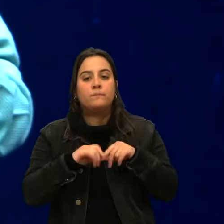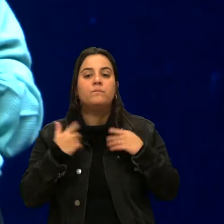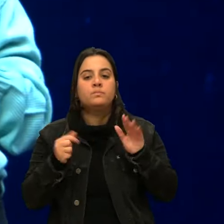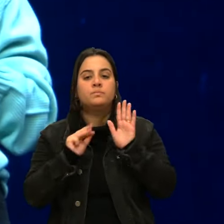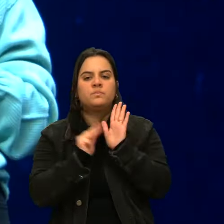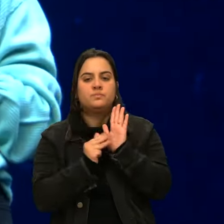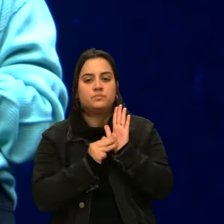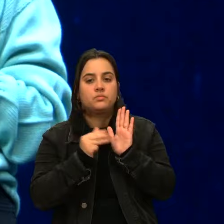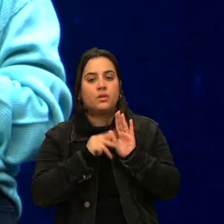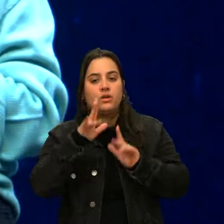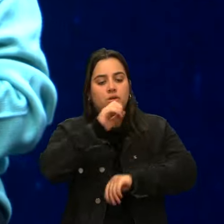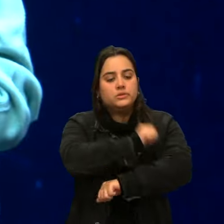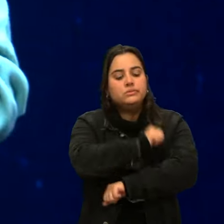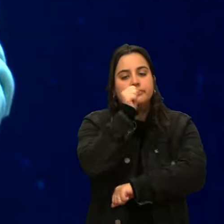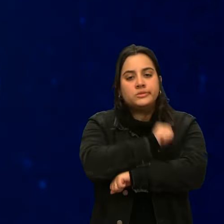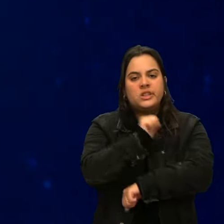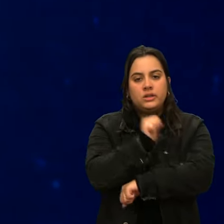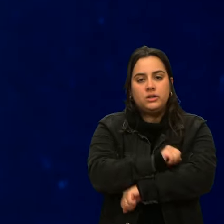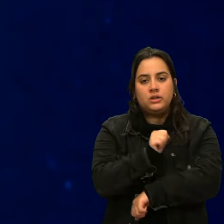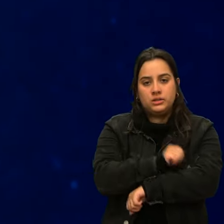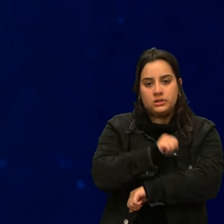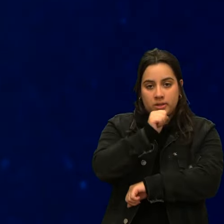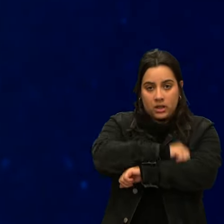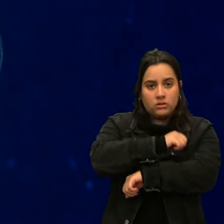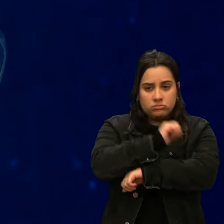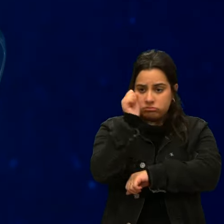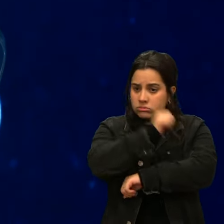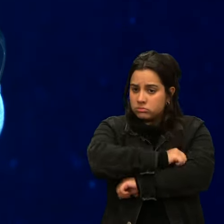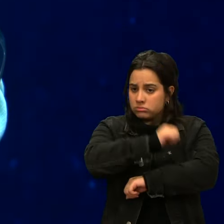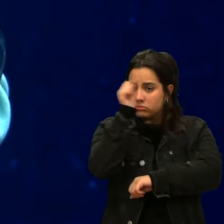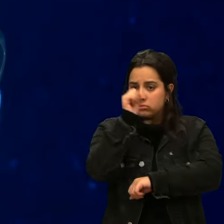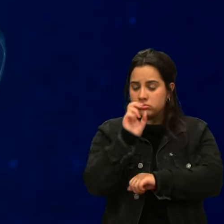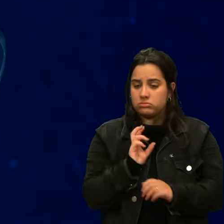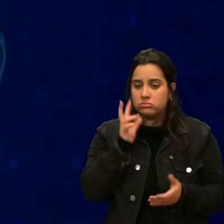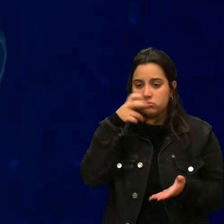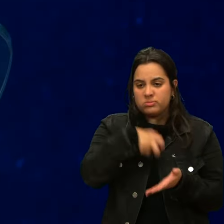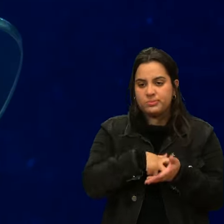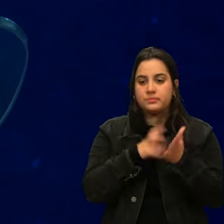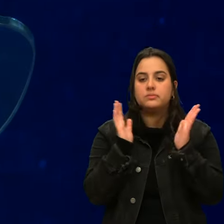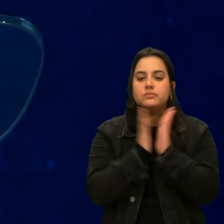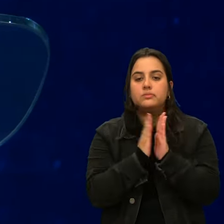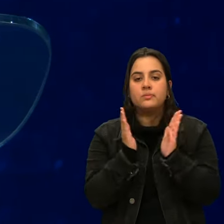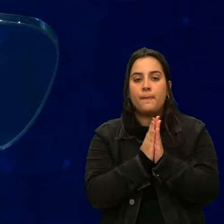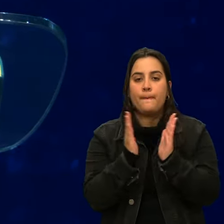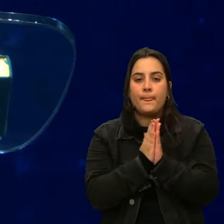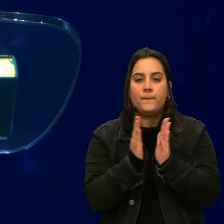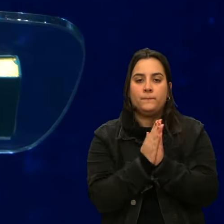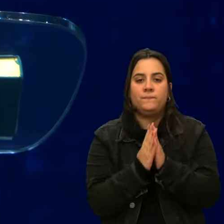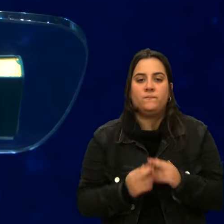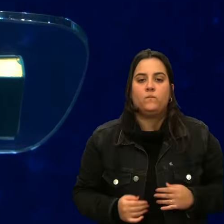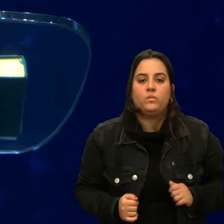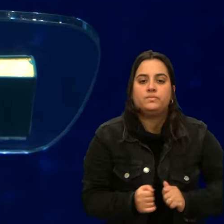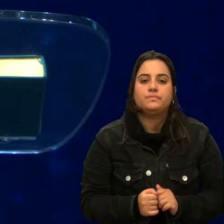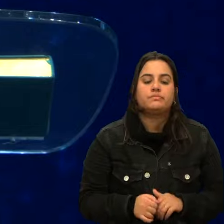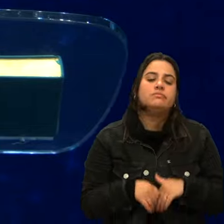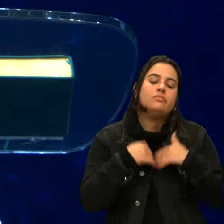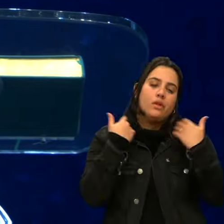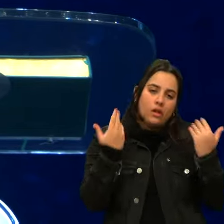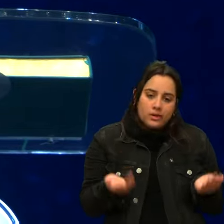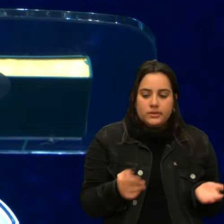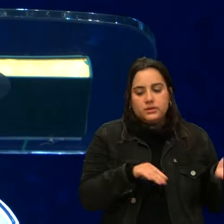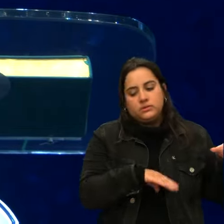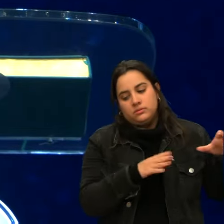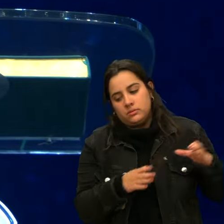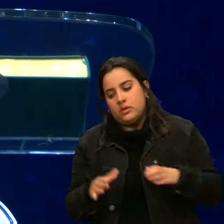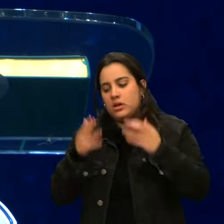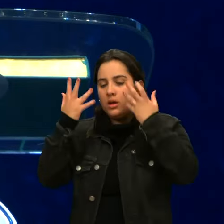dele, se ajoelha e começa a orar com as janelas abertas. E aí depois que acontece que ele foi jogado na cova dos leões,